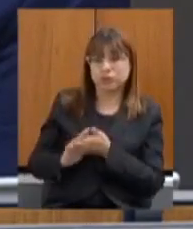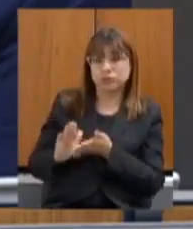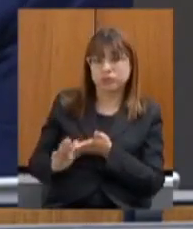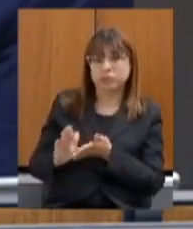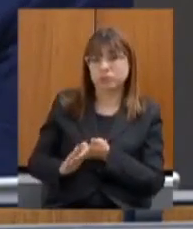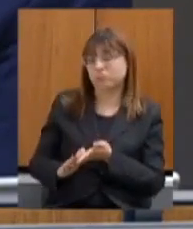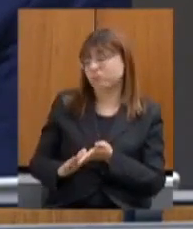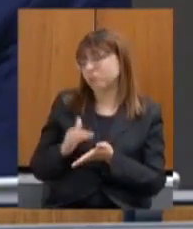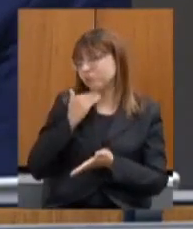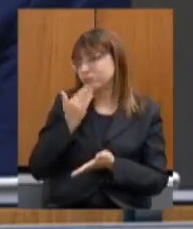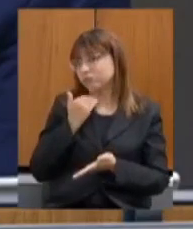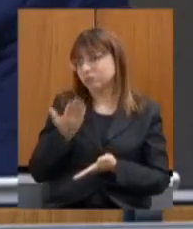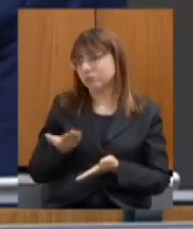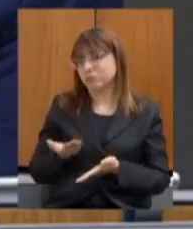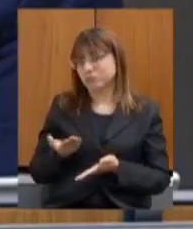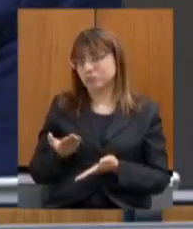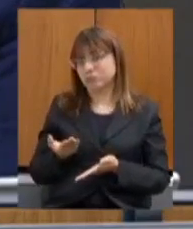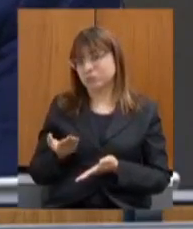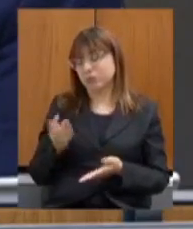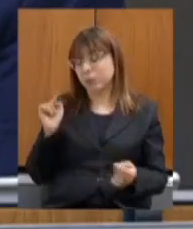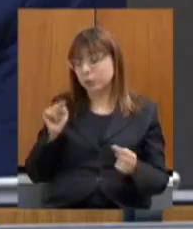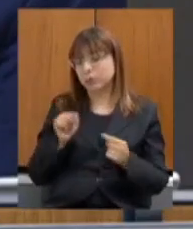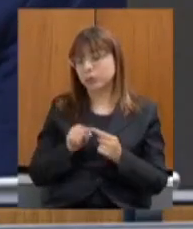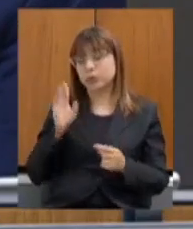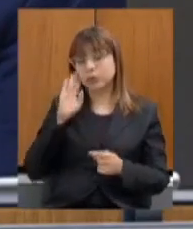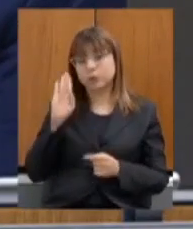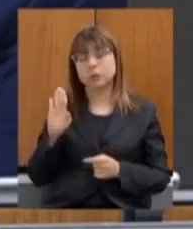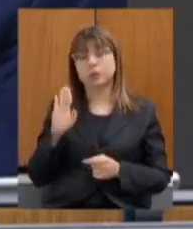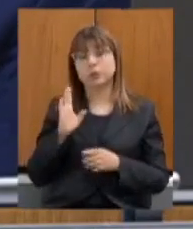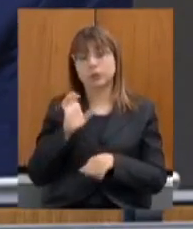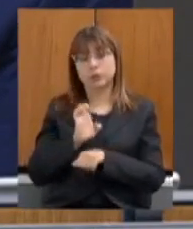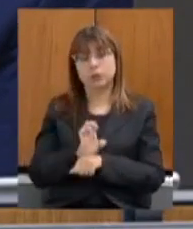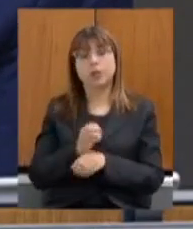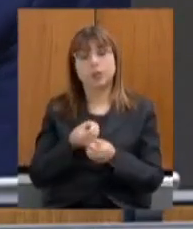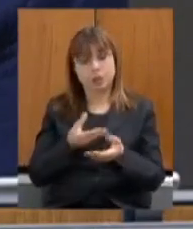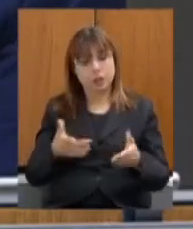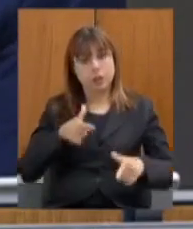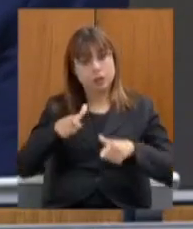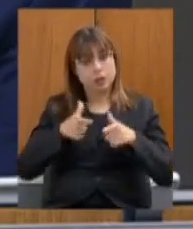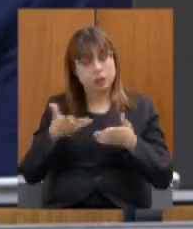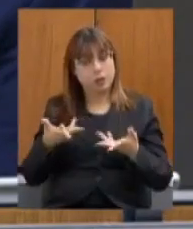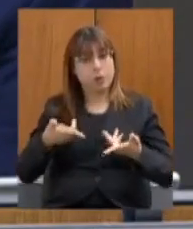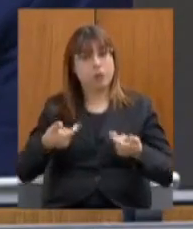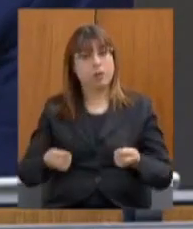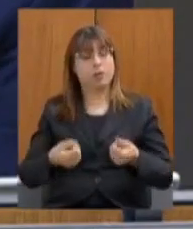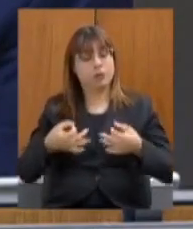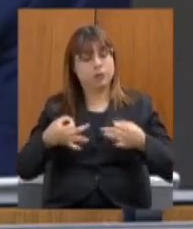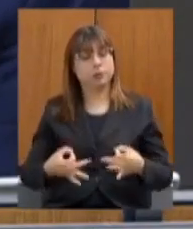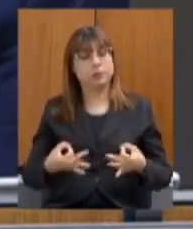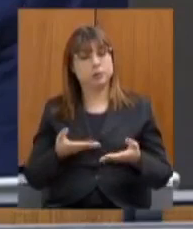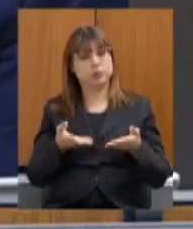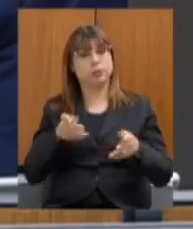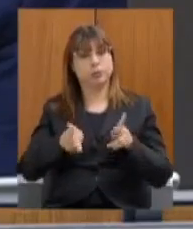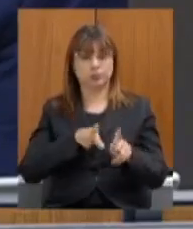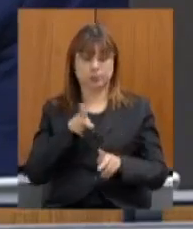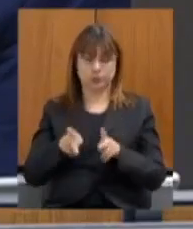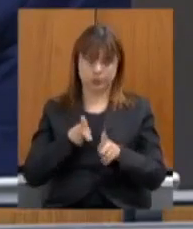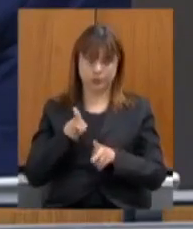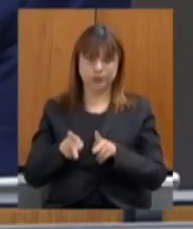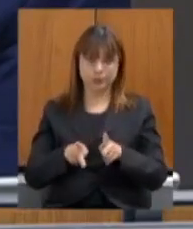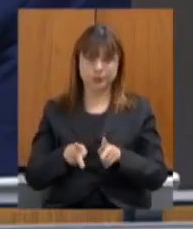fim em si mesmo. O fim do estado é entregar serviços de qualidade e dignidade para a sua população.